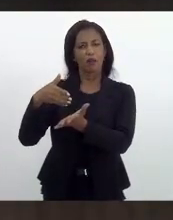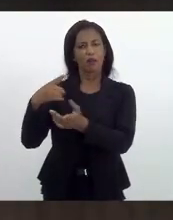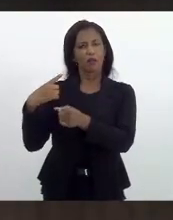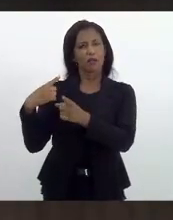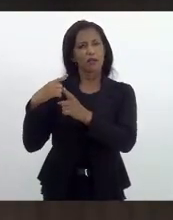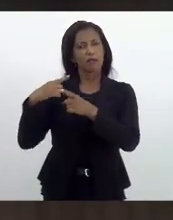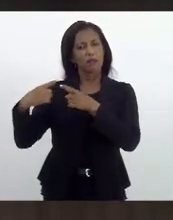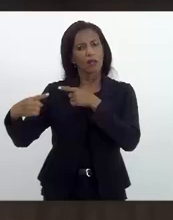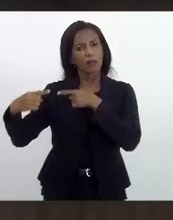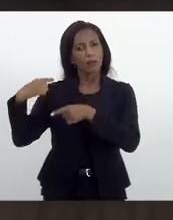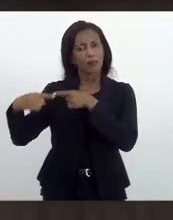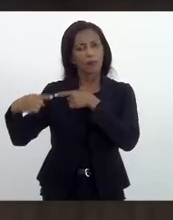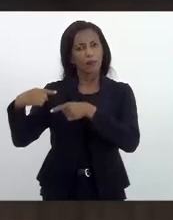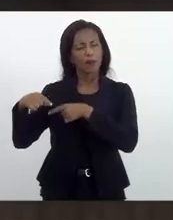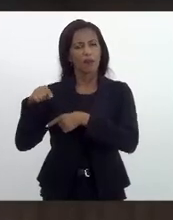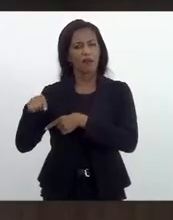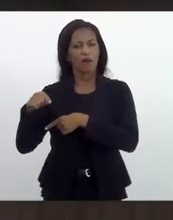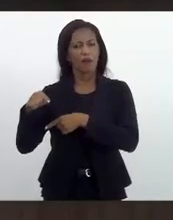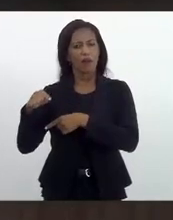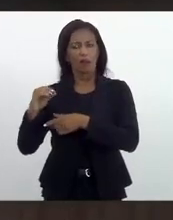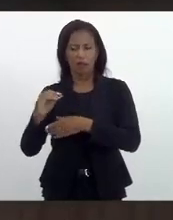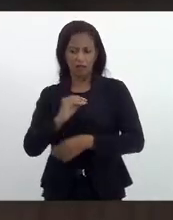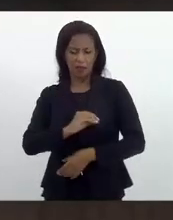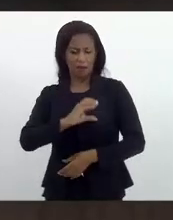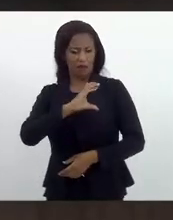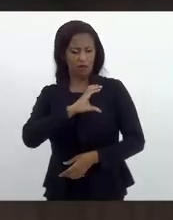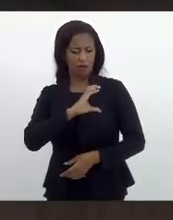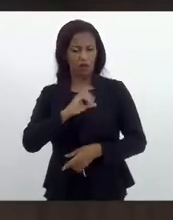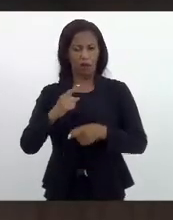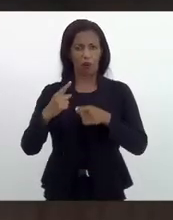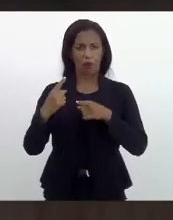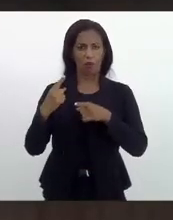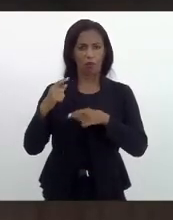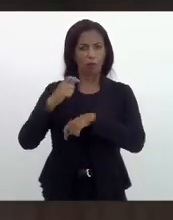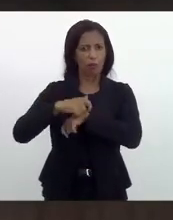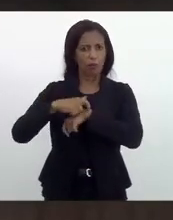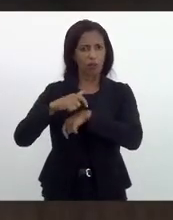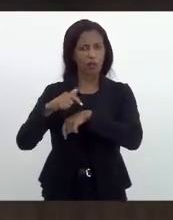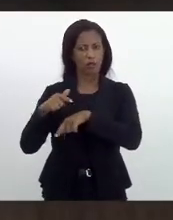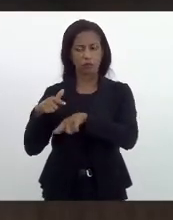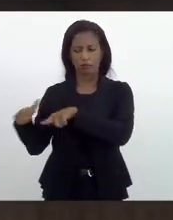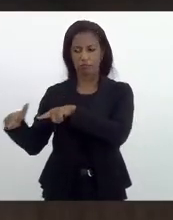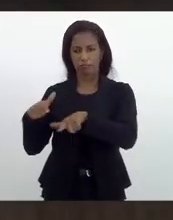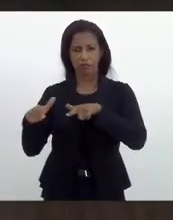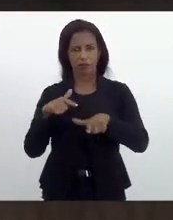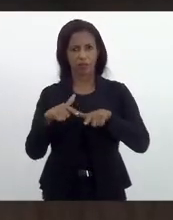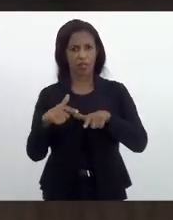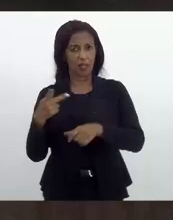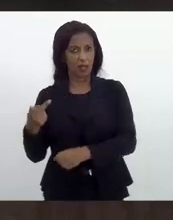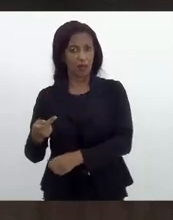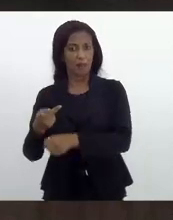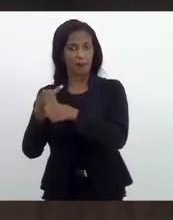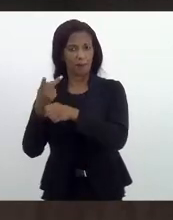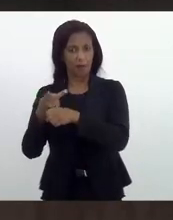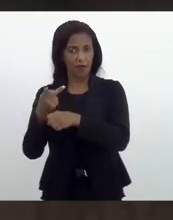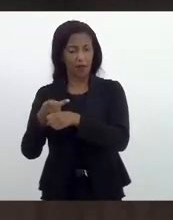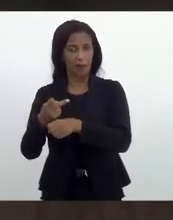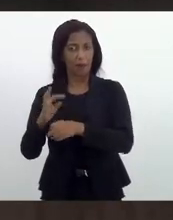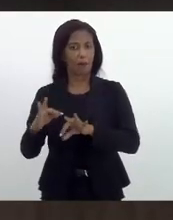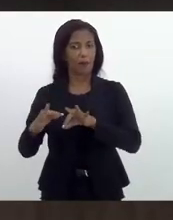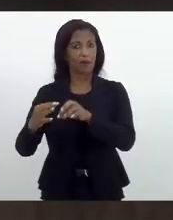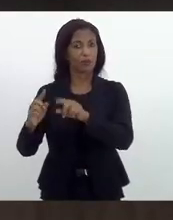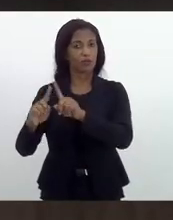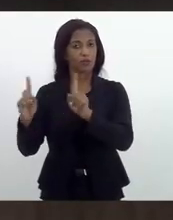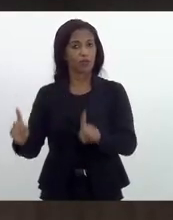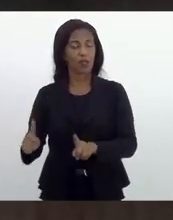é estabelecendo que esse adicional por tempo de serviço e a gratificação por tempo de serviço para todos os servidores